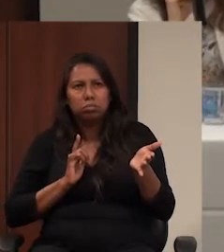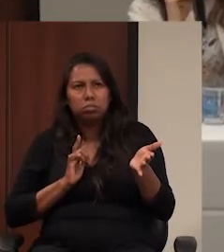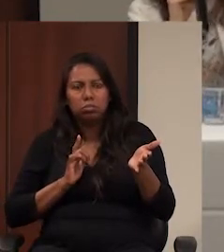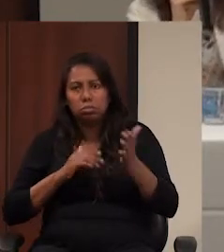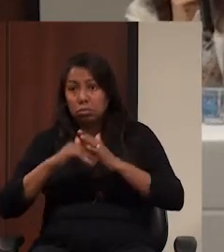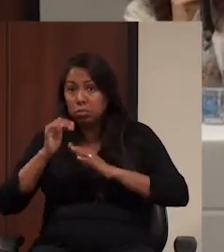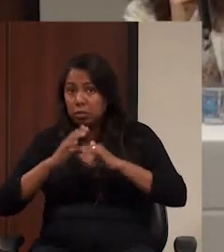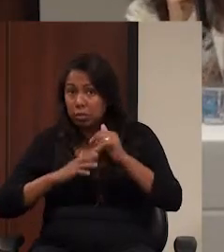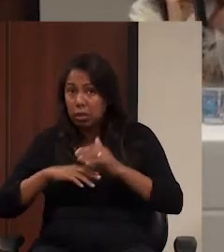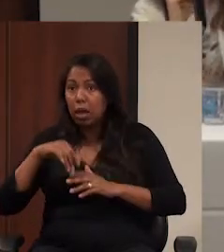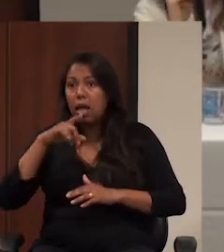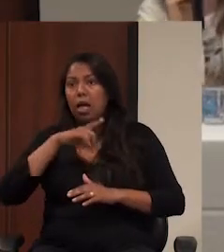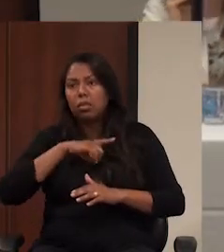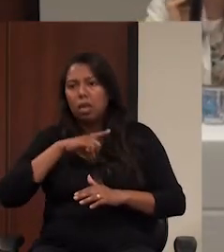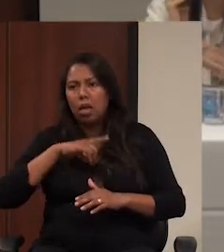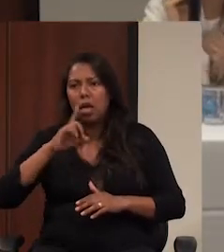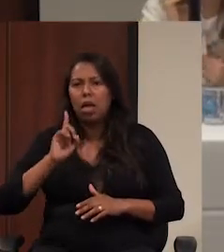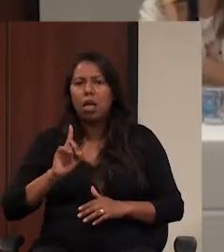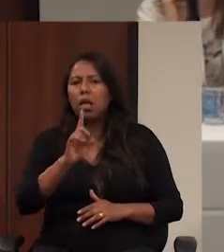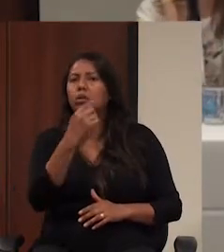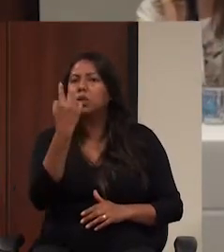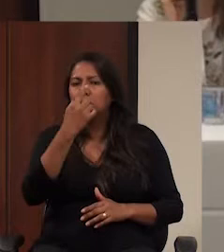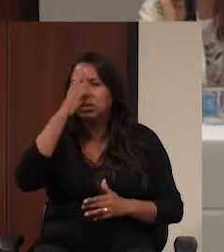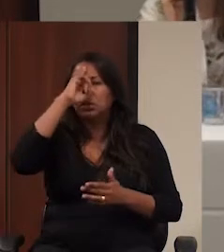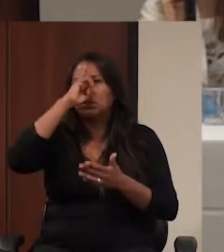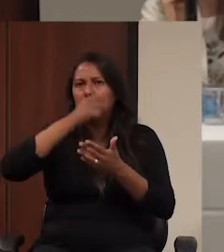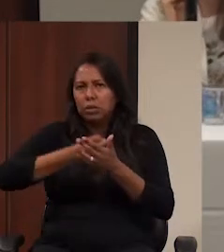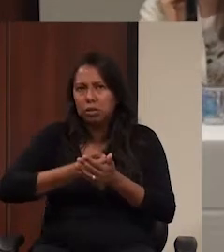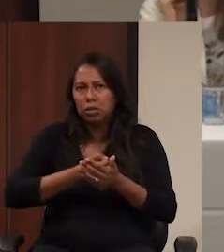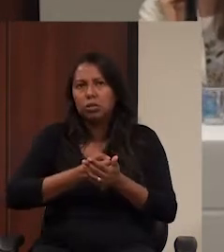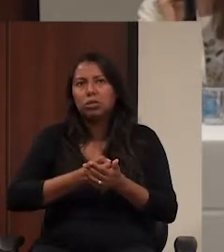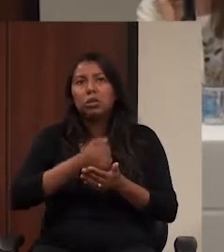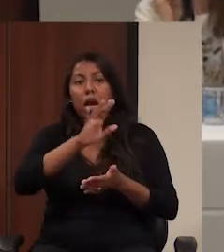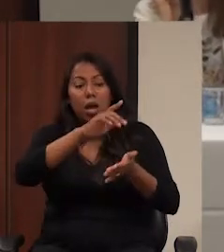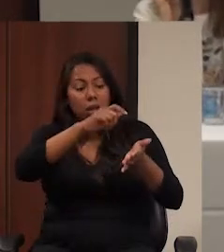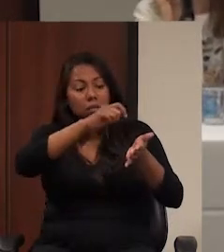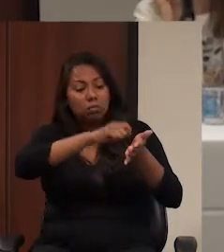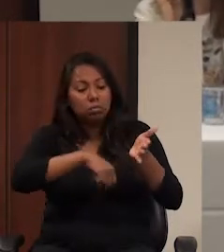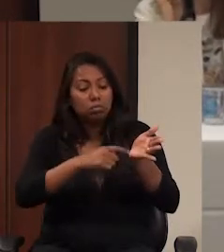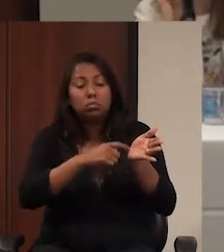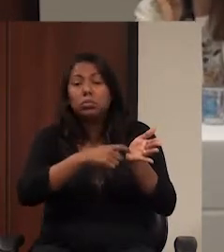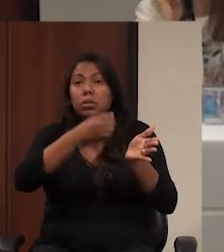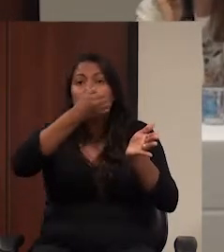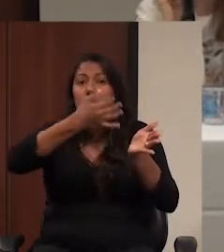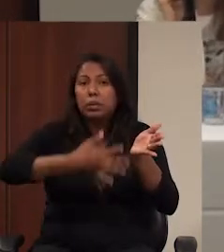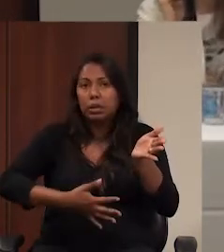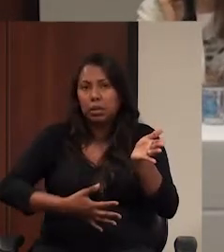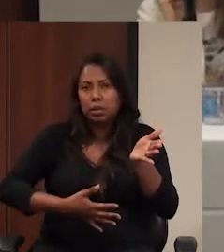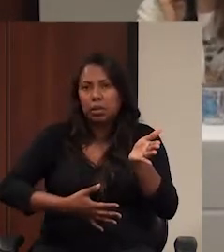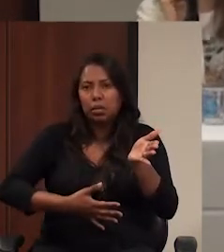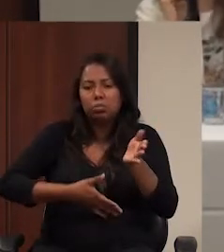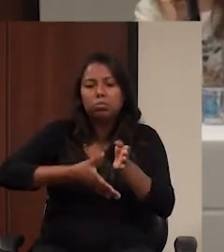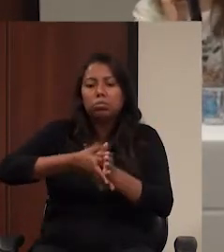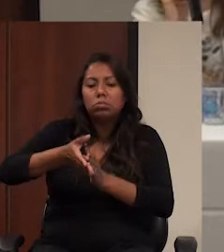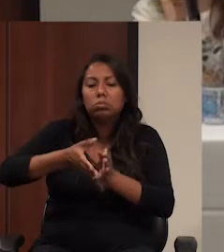ainda tem plenas condições de sozinha decidir tudo da vida dela. E ela vai deixar escrito nessa procuração, ela vai instruir